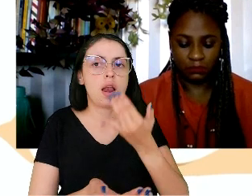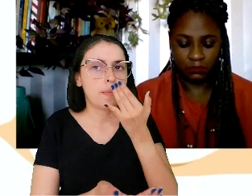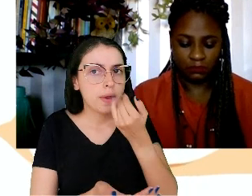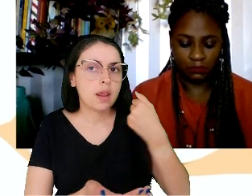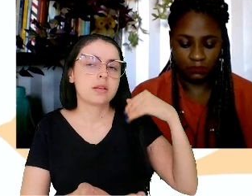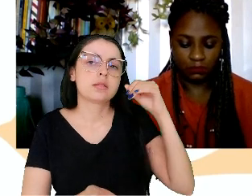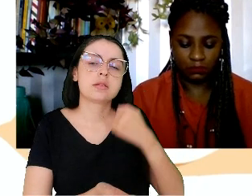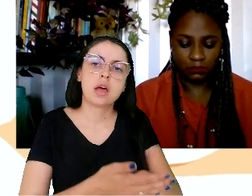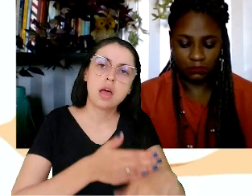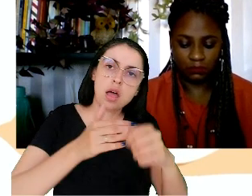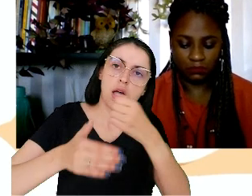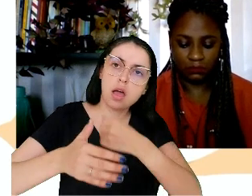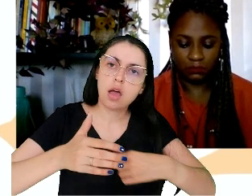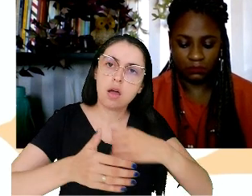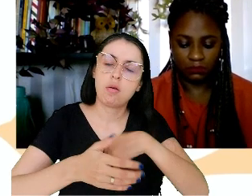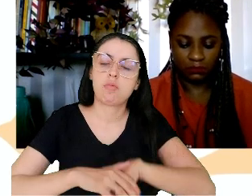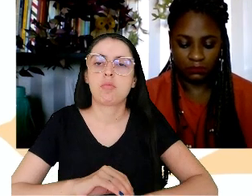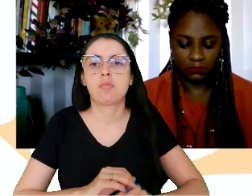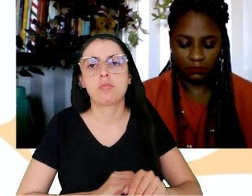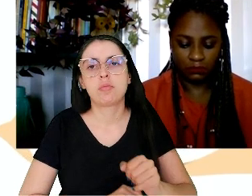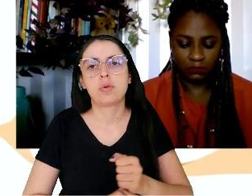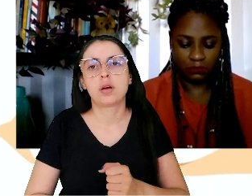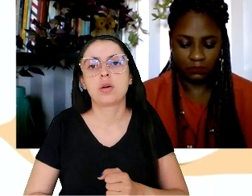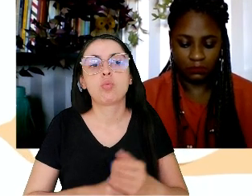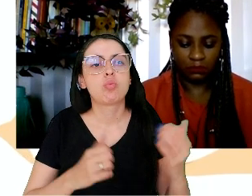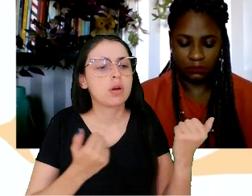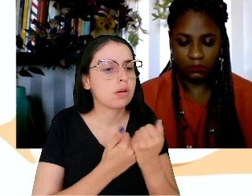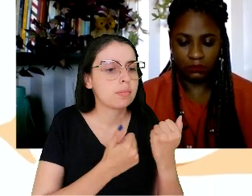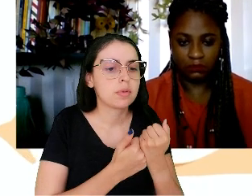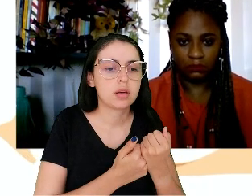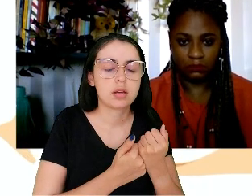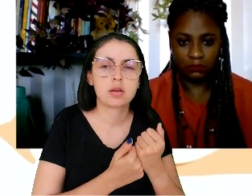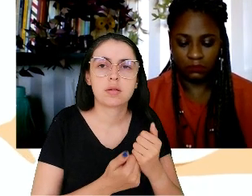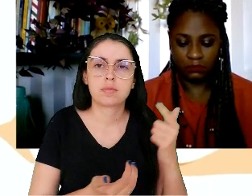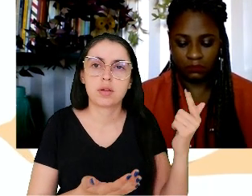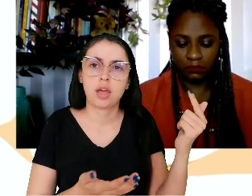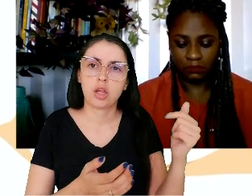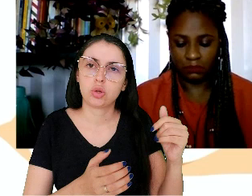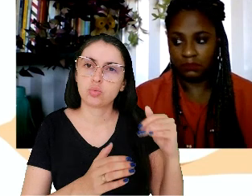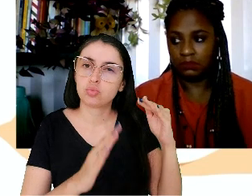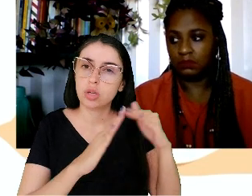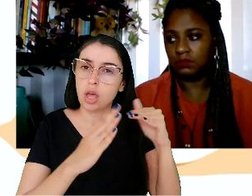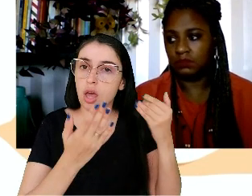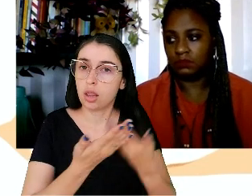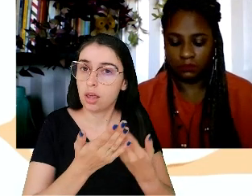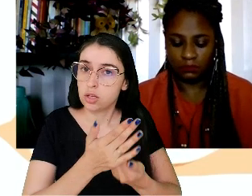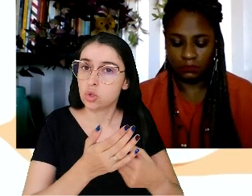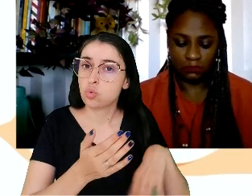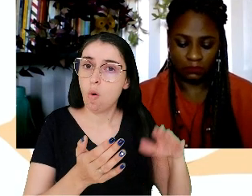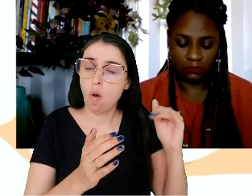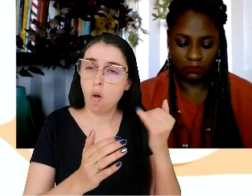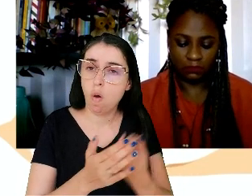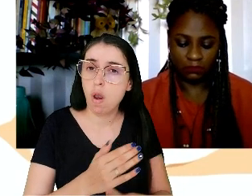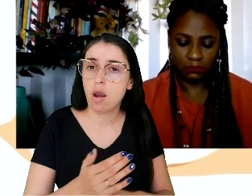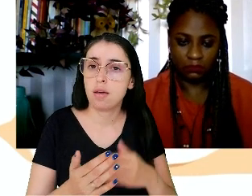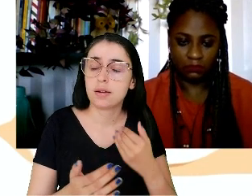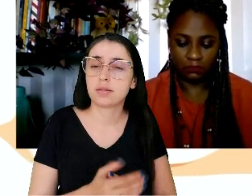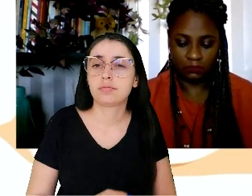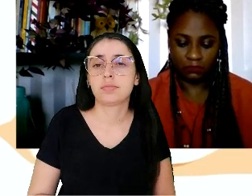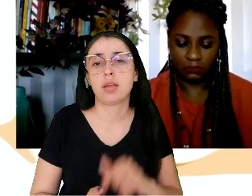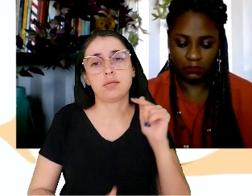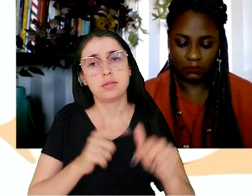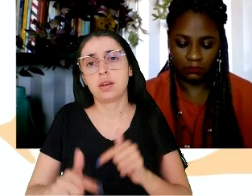das alimentações, o acompanhamento das tarefas escolares, e que esse tipo